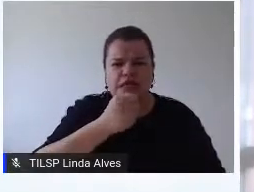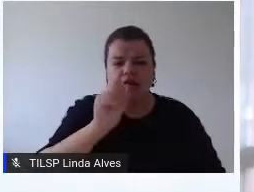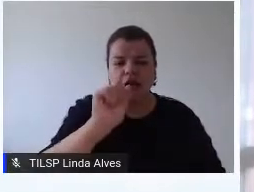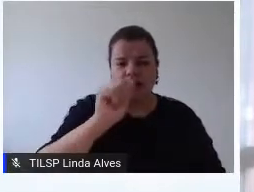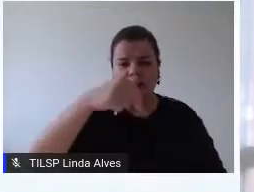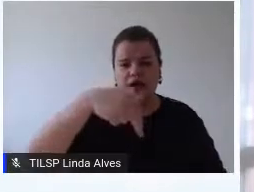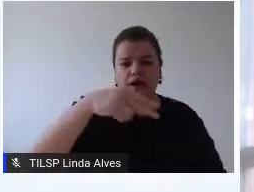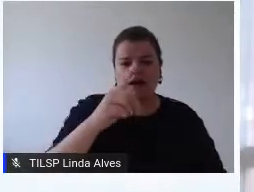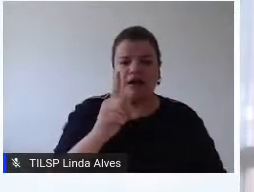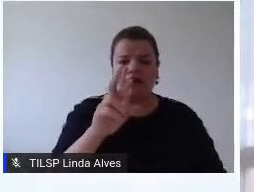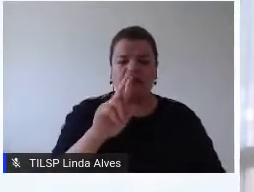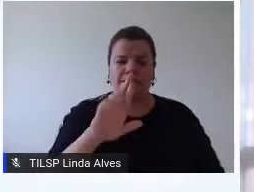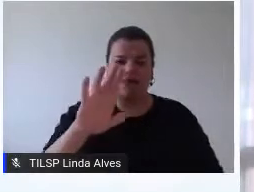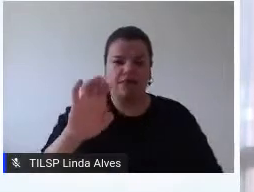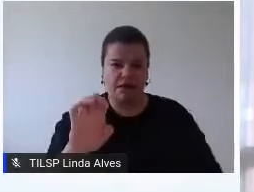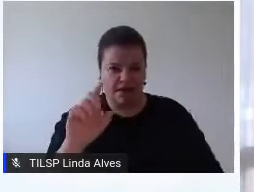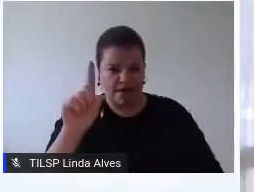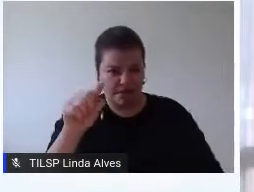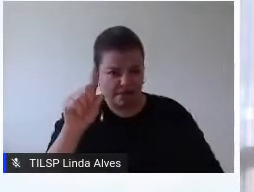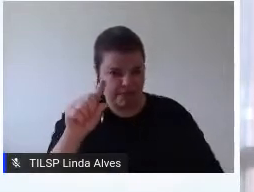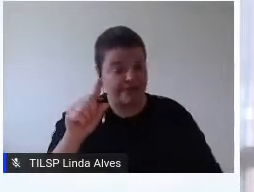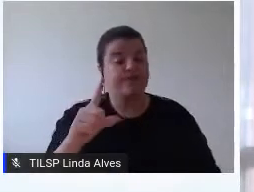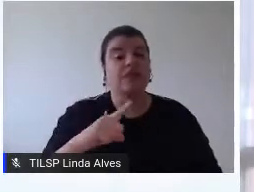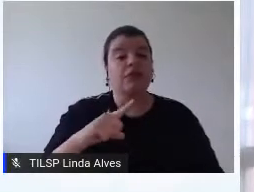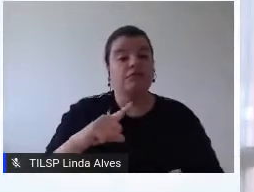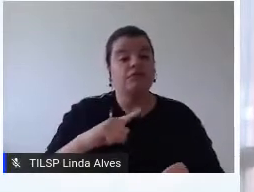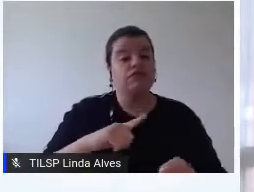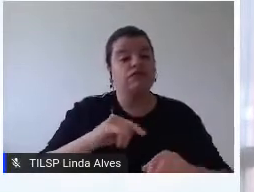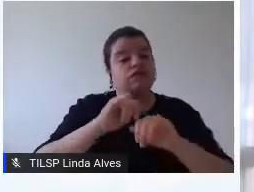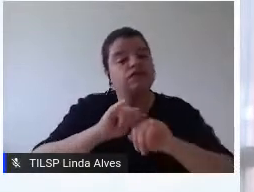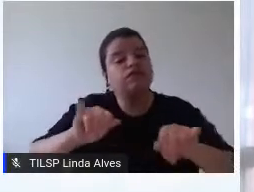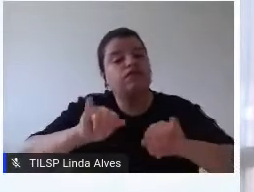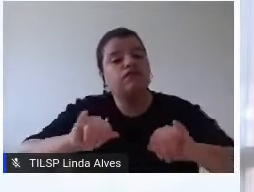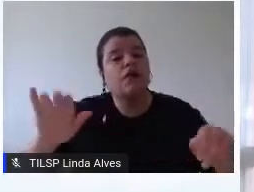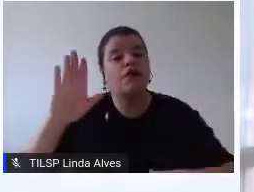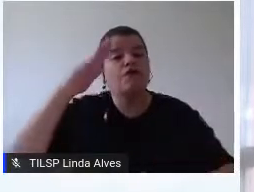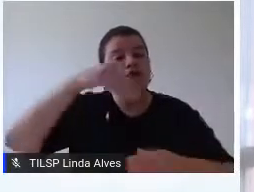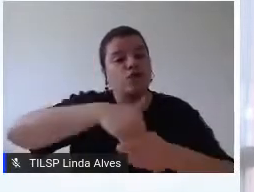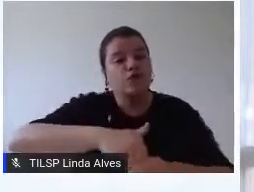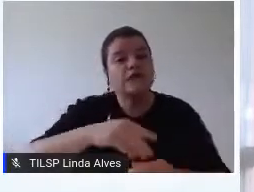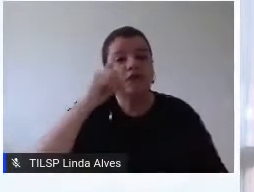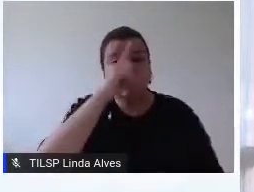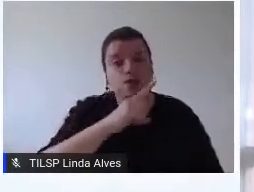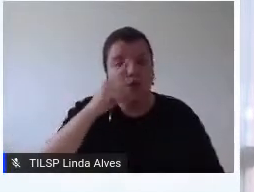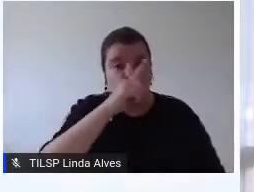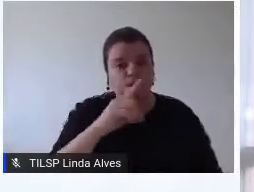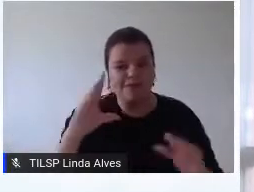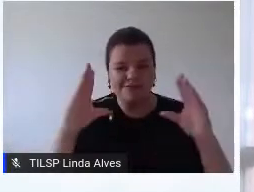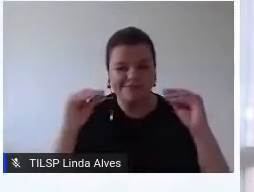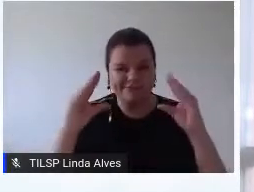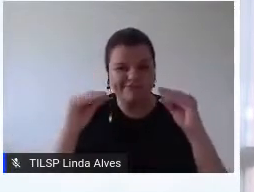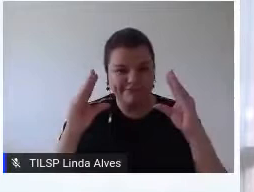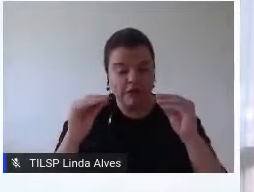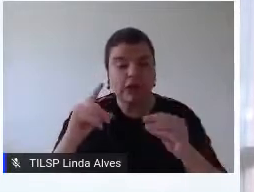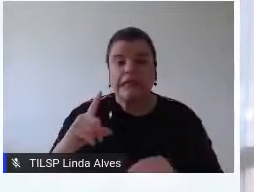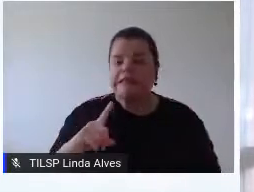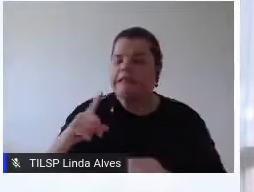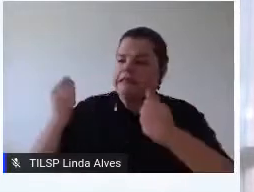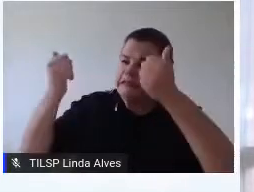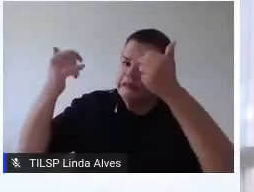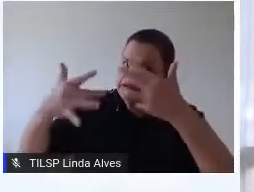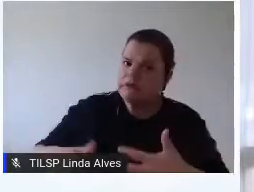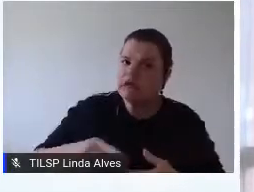companheiro aí do DIAP, em função da última votação de domingo à noite, e tem explicado para os